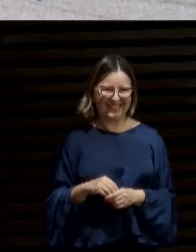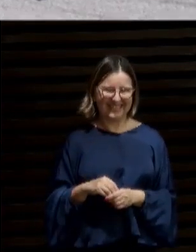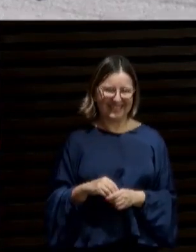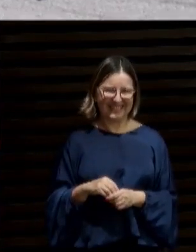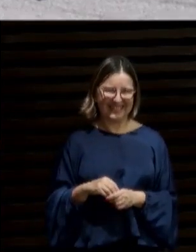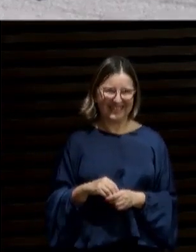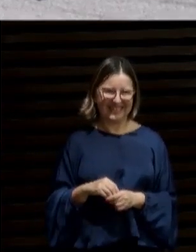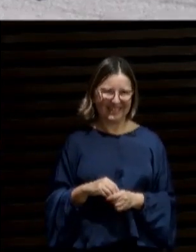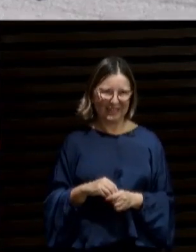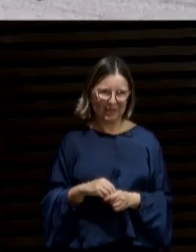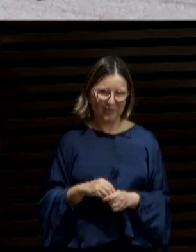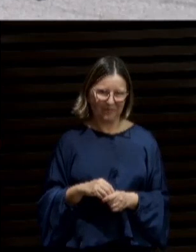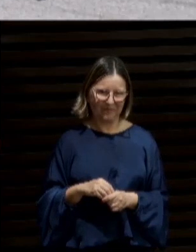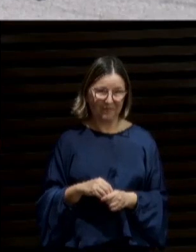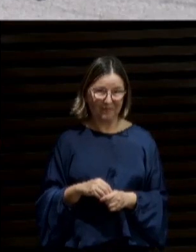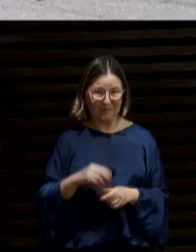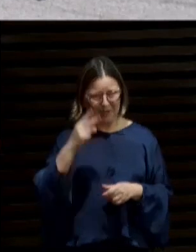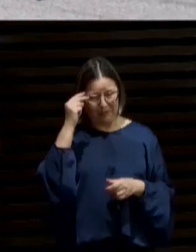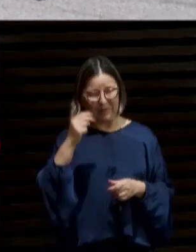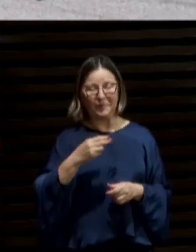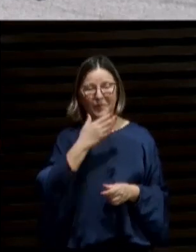O pai rico,